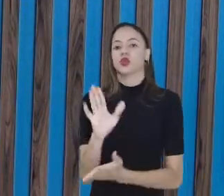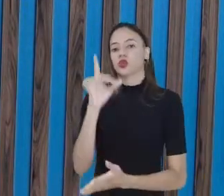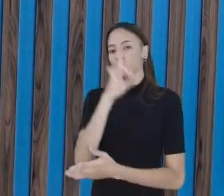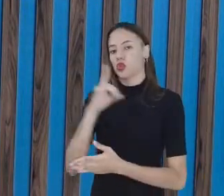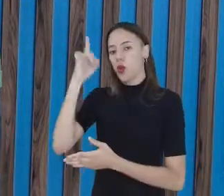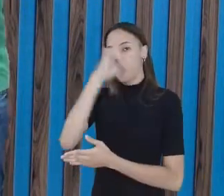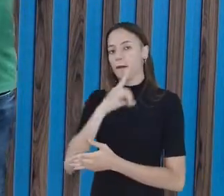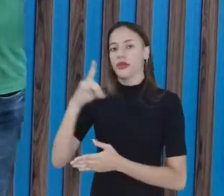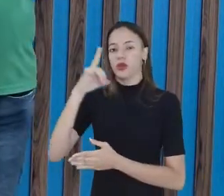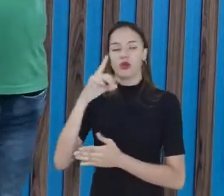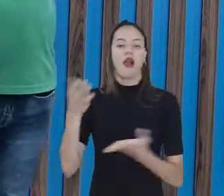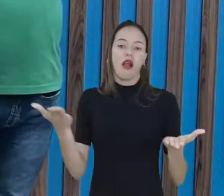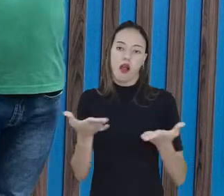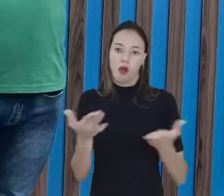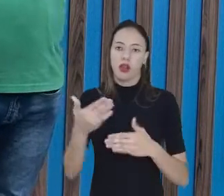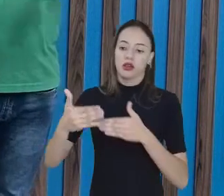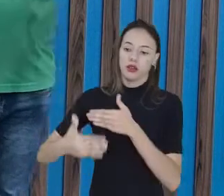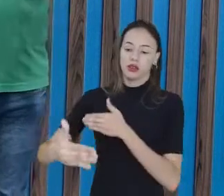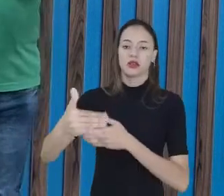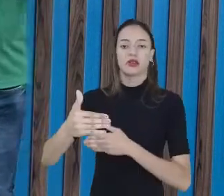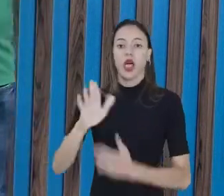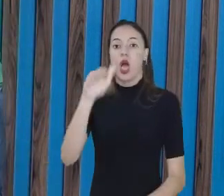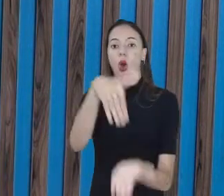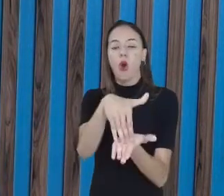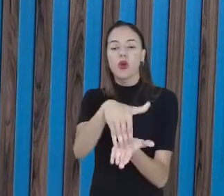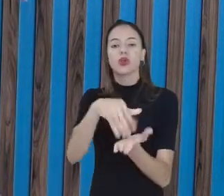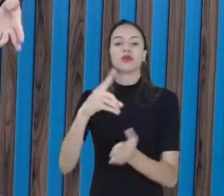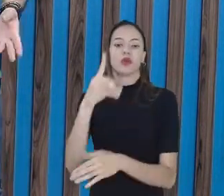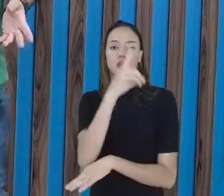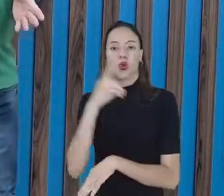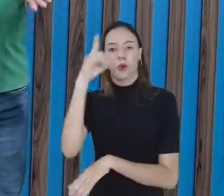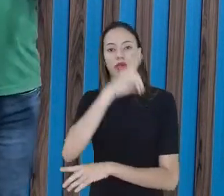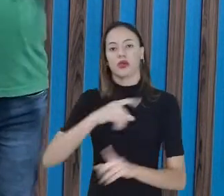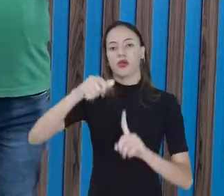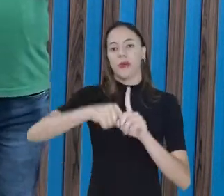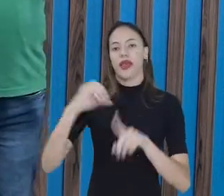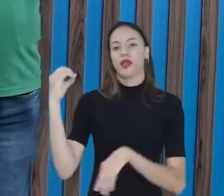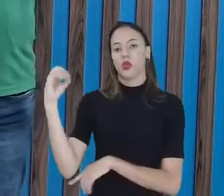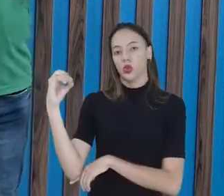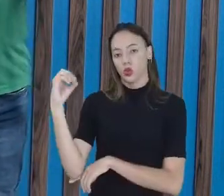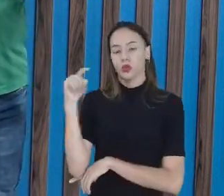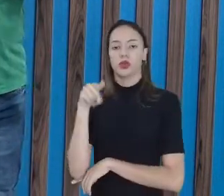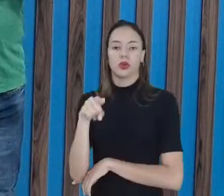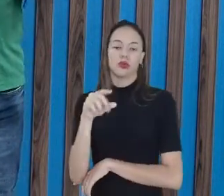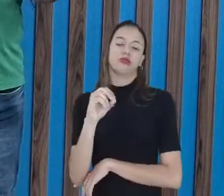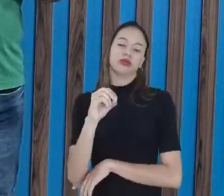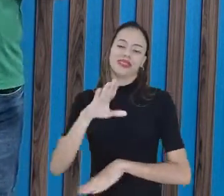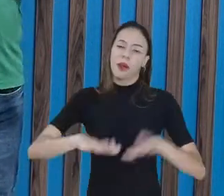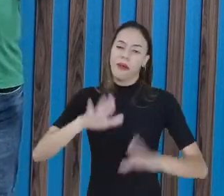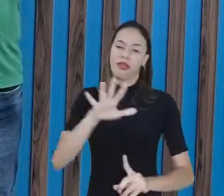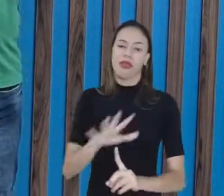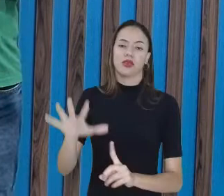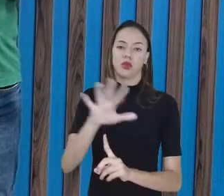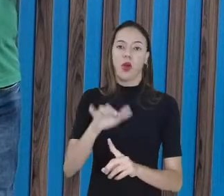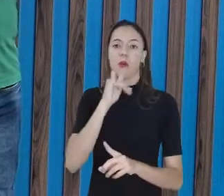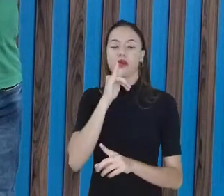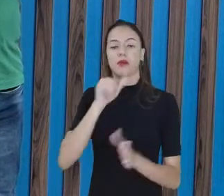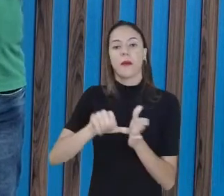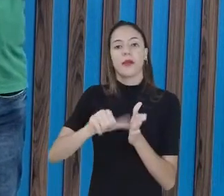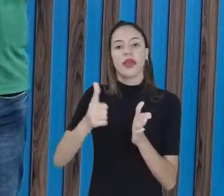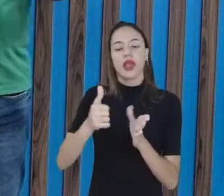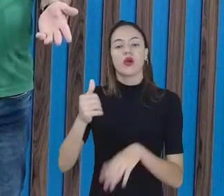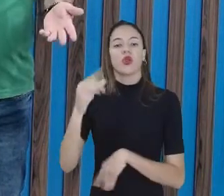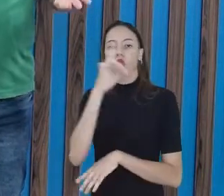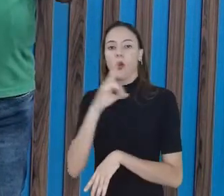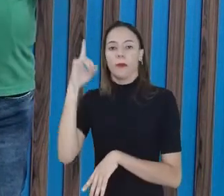isso no último domingo, né, de outubro, ou a depender da situação, no primeiro domingo, né, de novembro. Então,